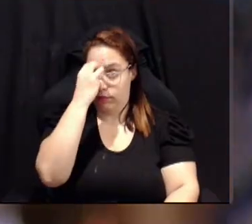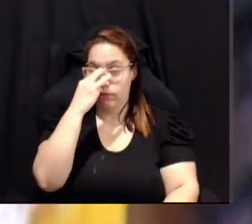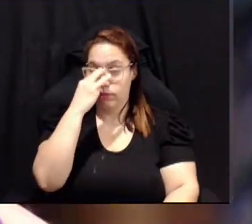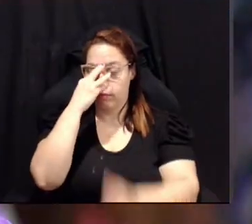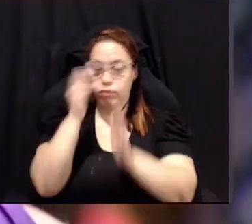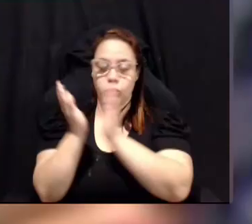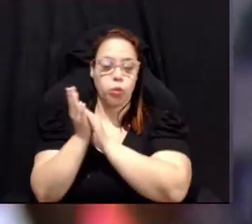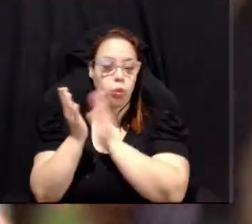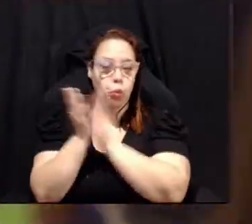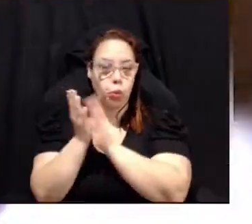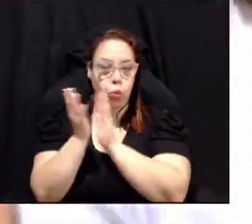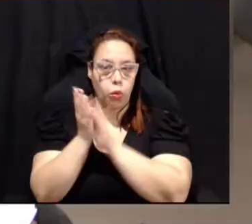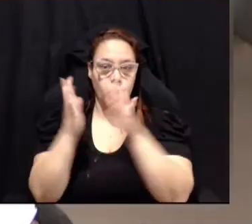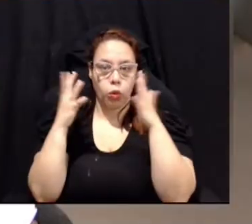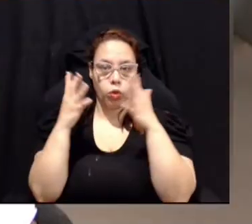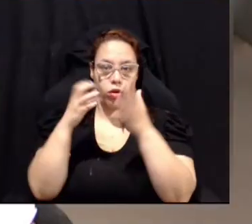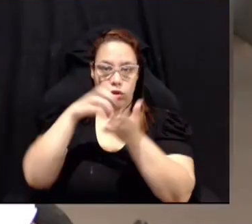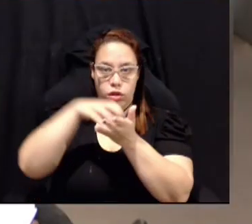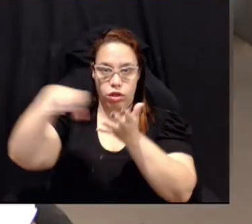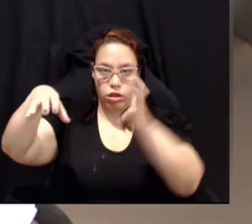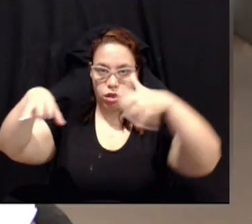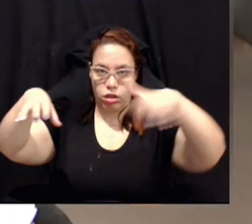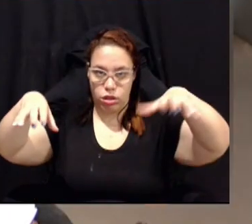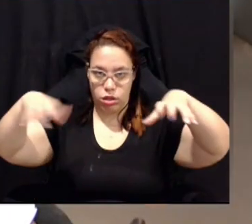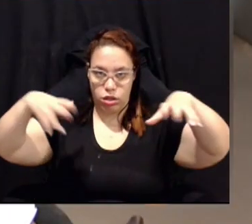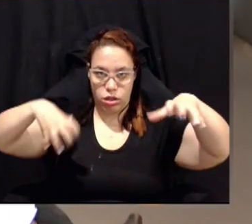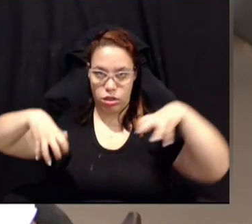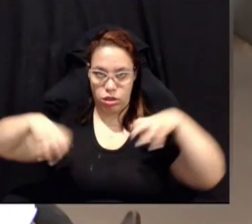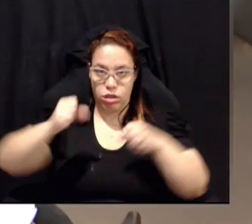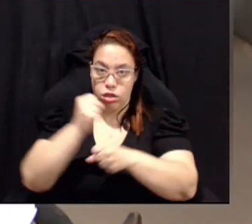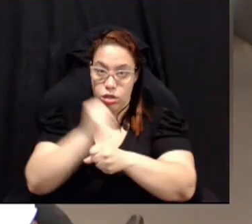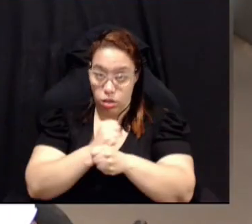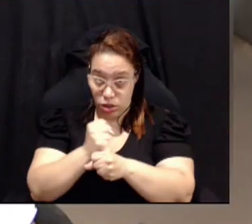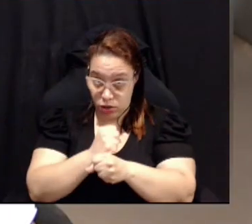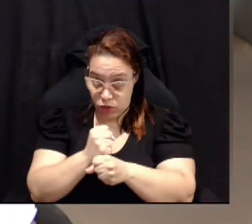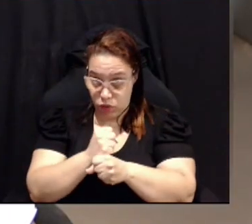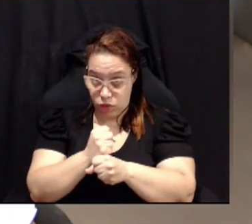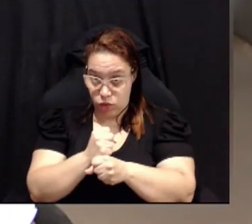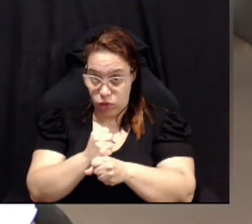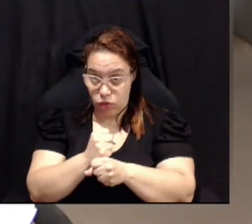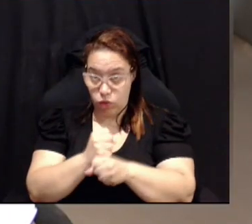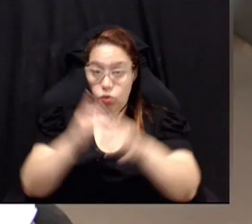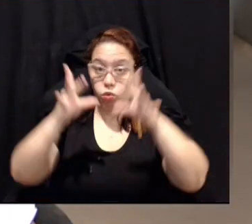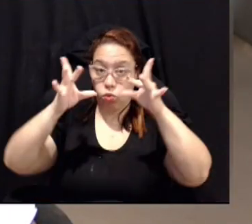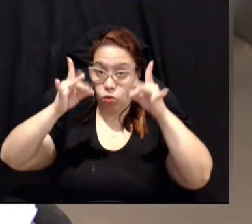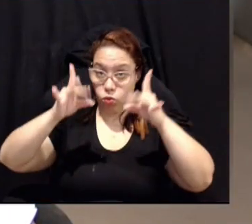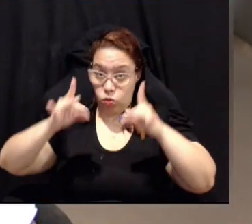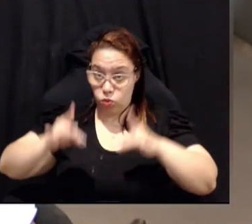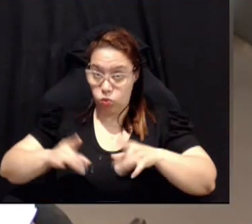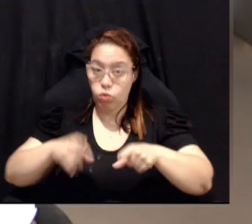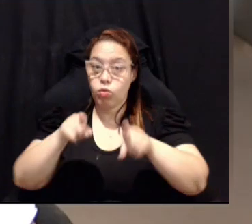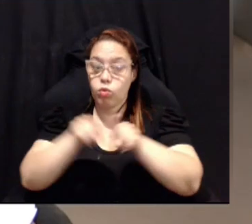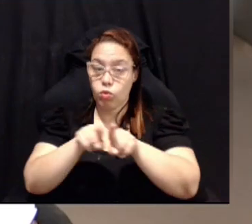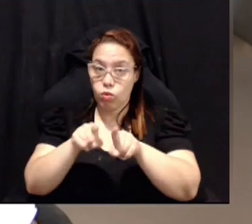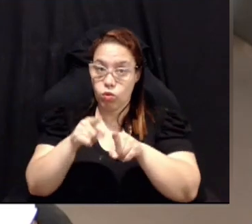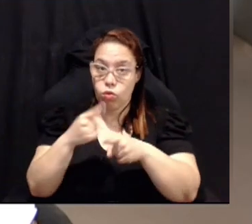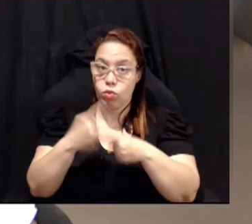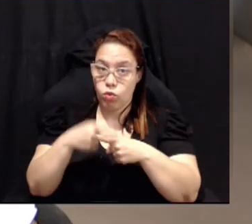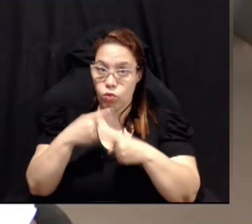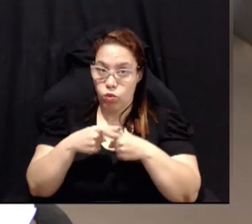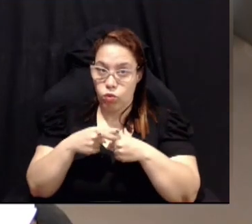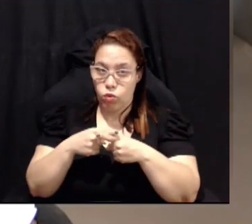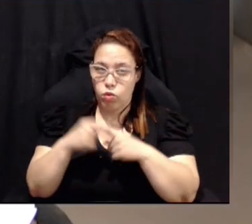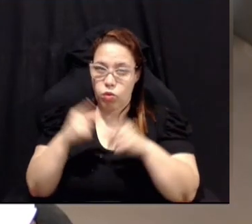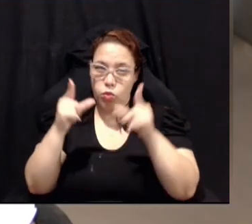a descentralização da festa. Esse ano foi, né, um ano muito especial, porque a gente teve muito